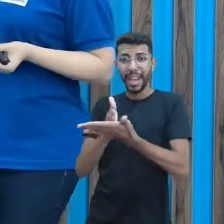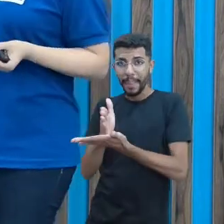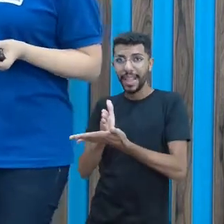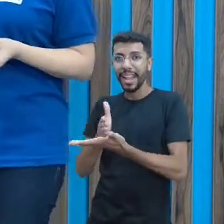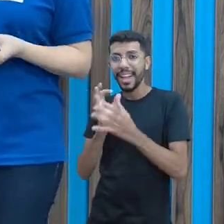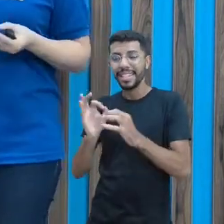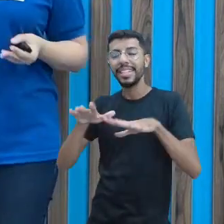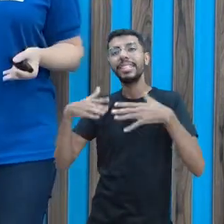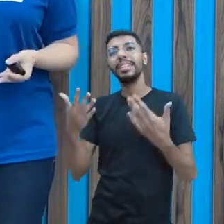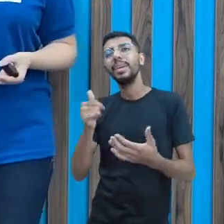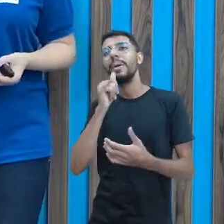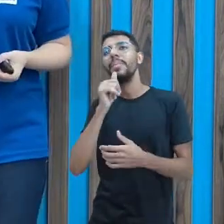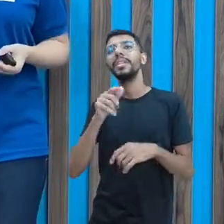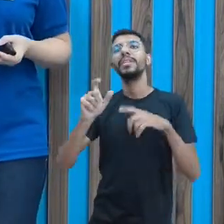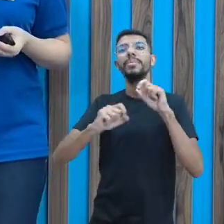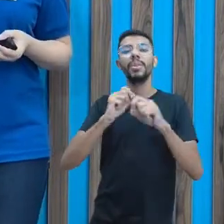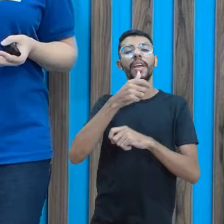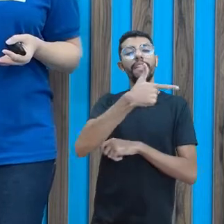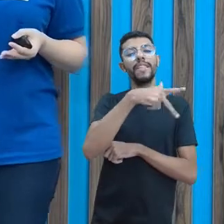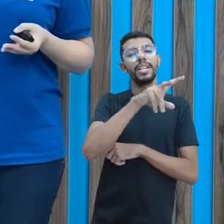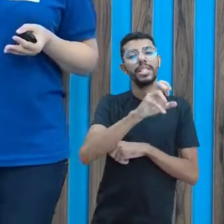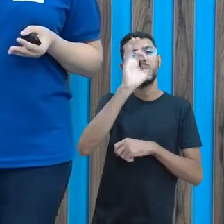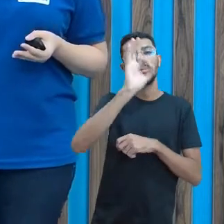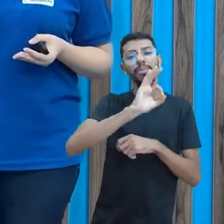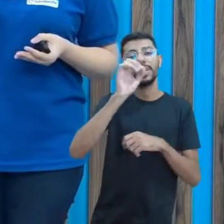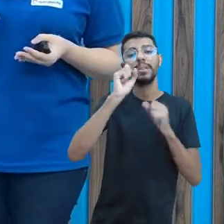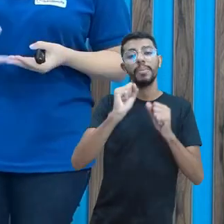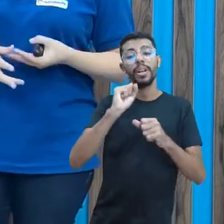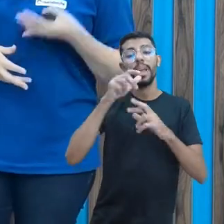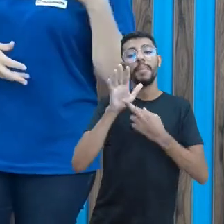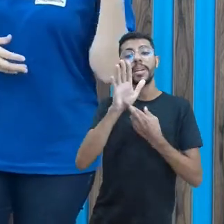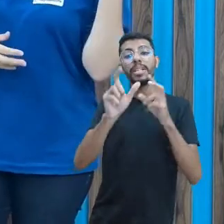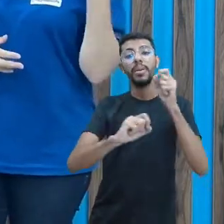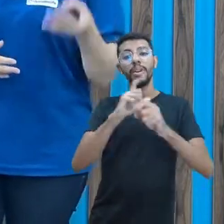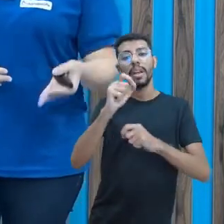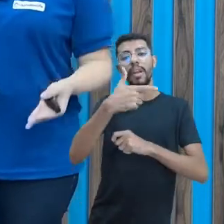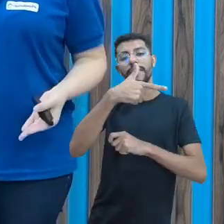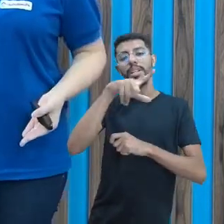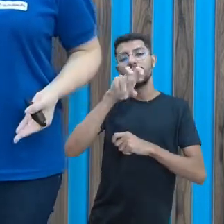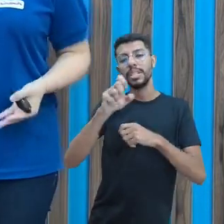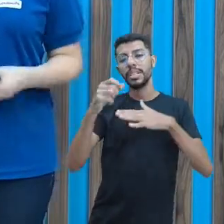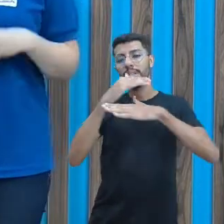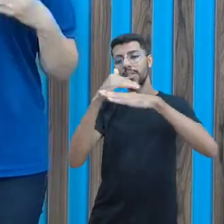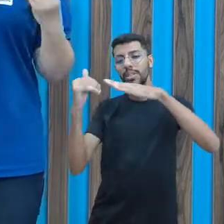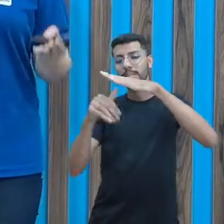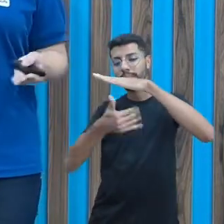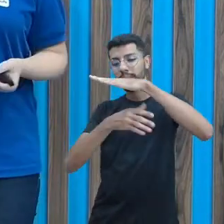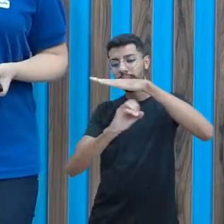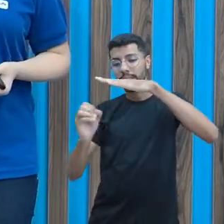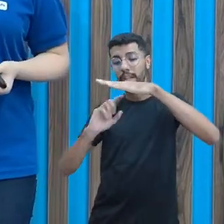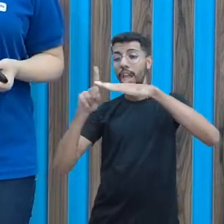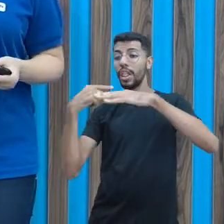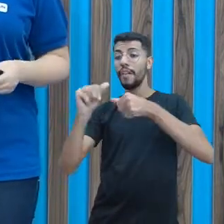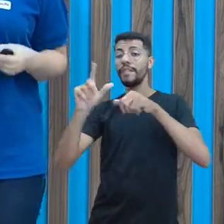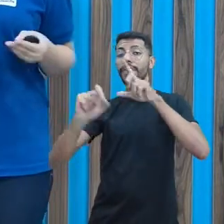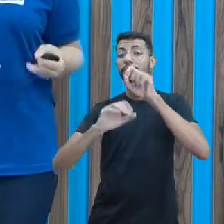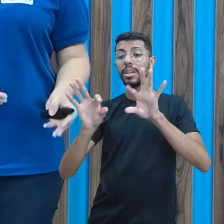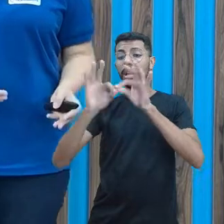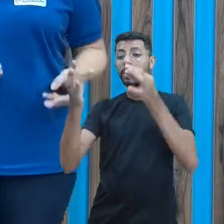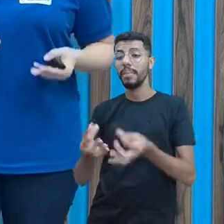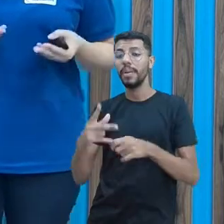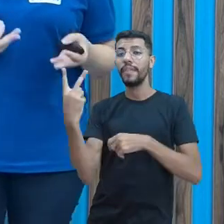que 25% pode representar o 25 sobre 100, a gente simplifica esse valor e vai dar 1/4, né? Então,